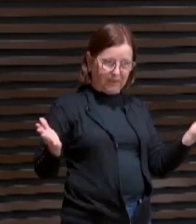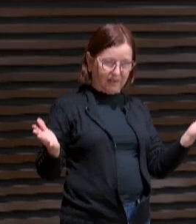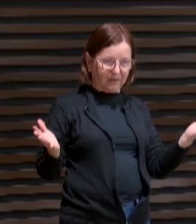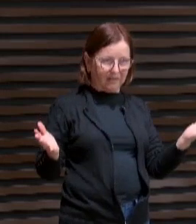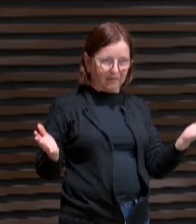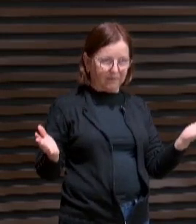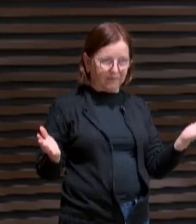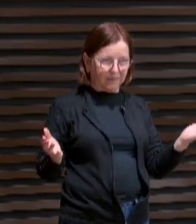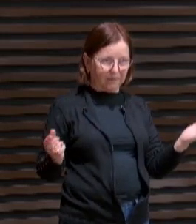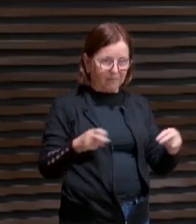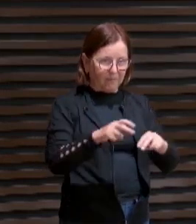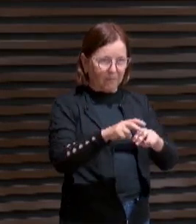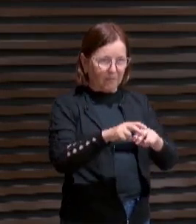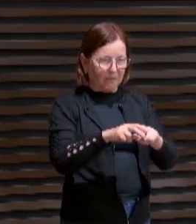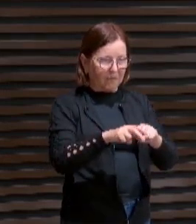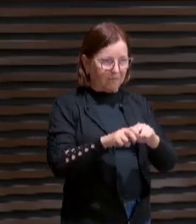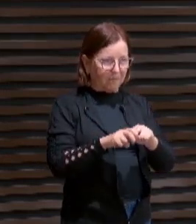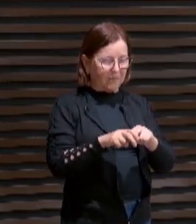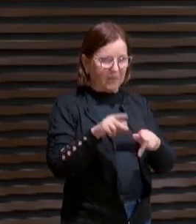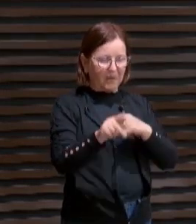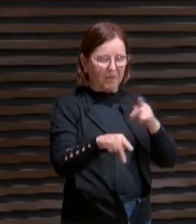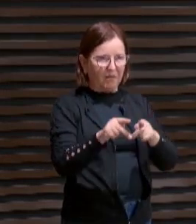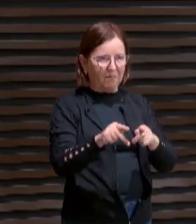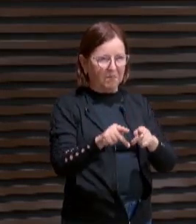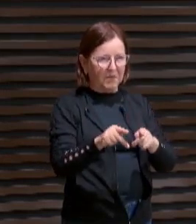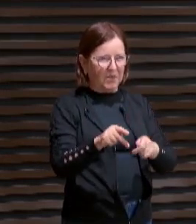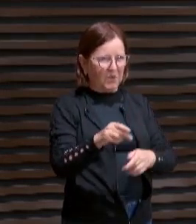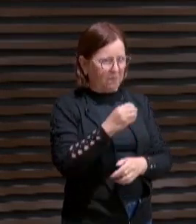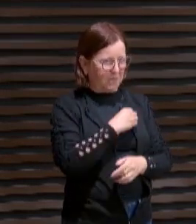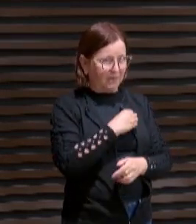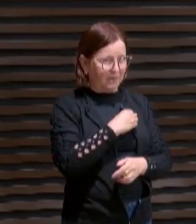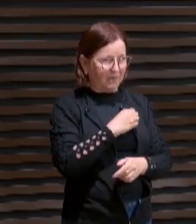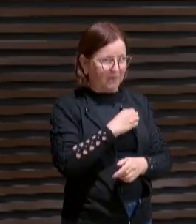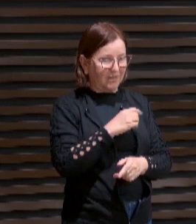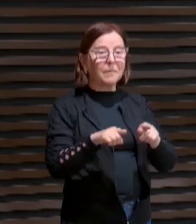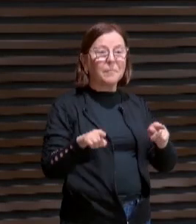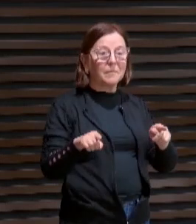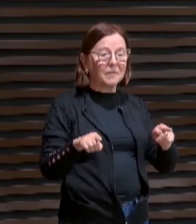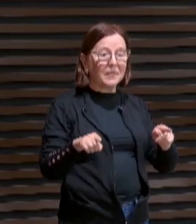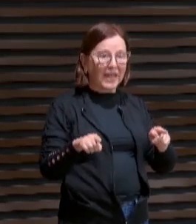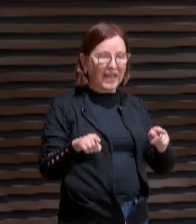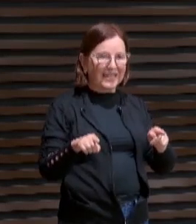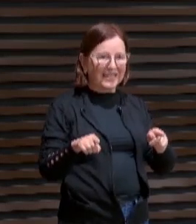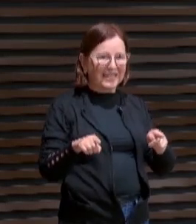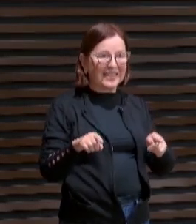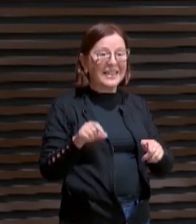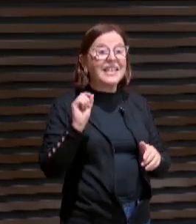por mãos de iníquos, mas quem estava por trás dessa crucificação era o Pai.